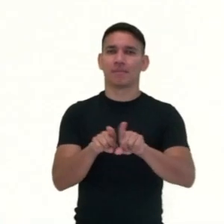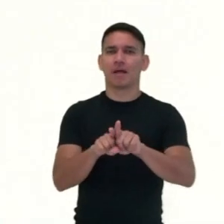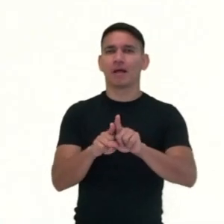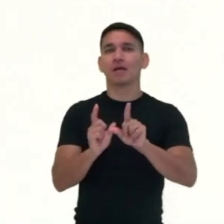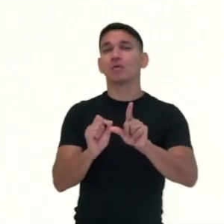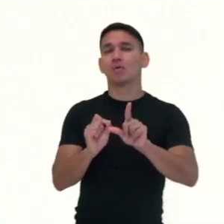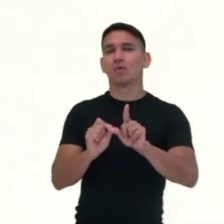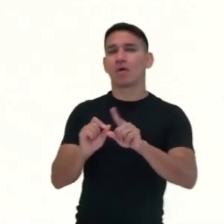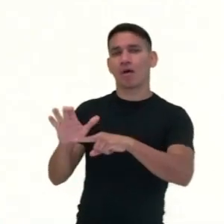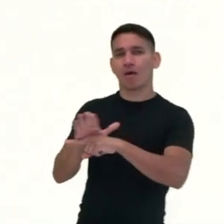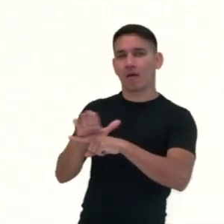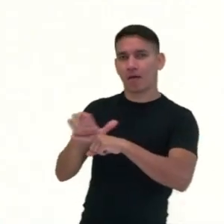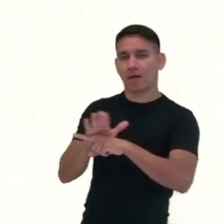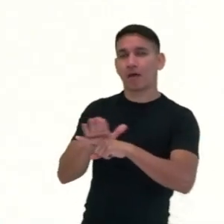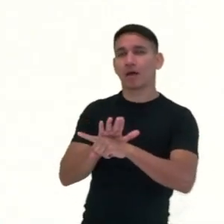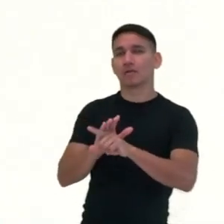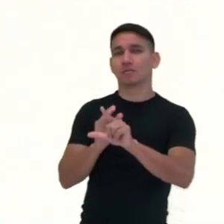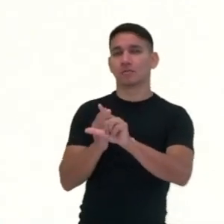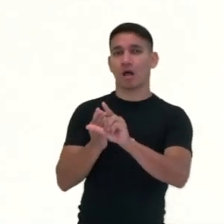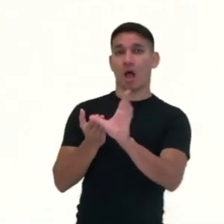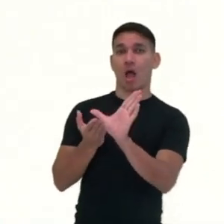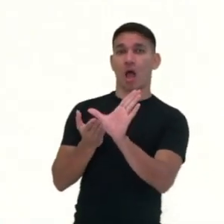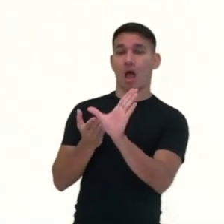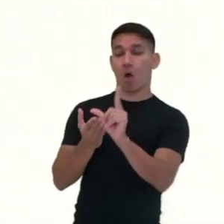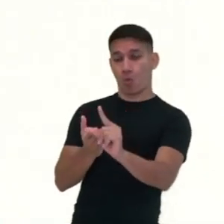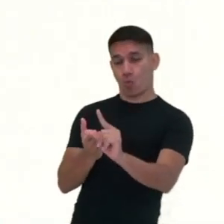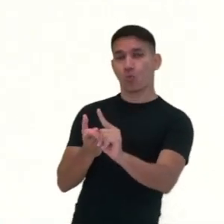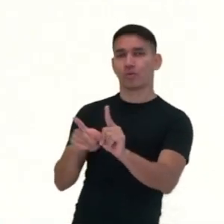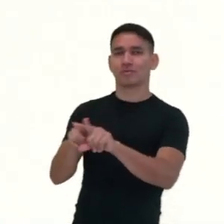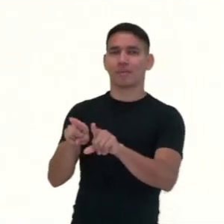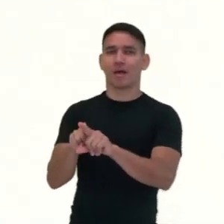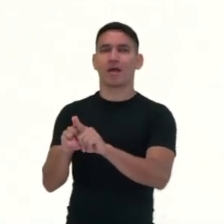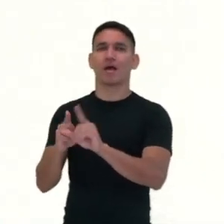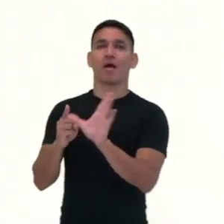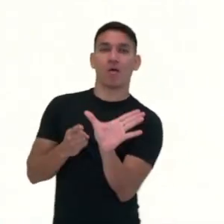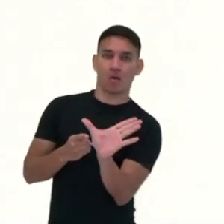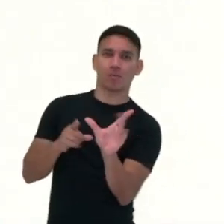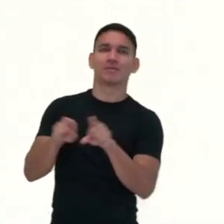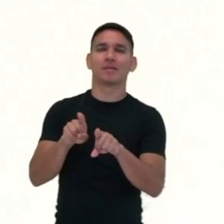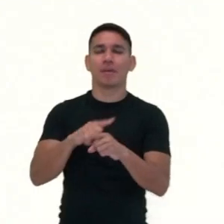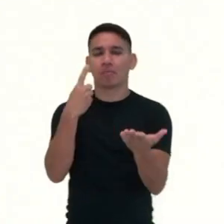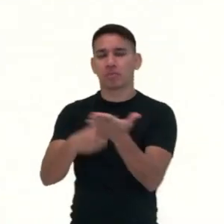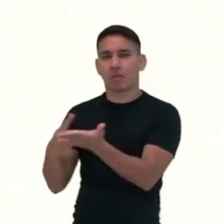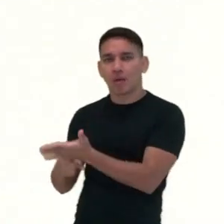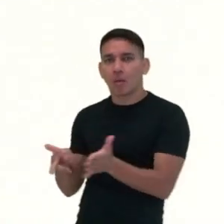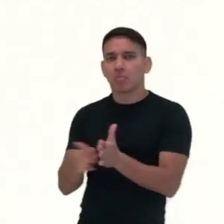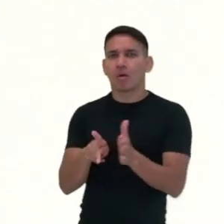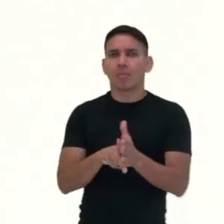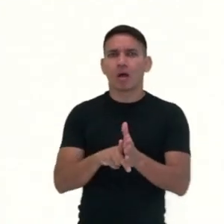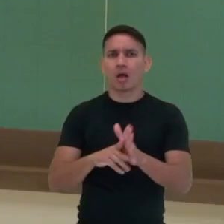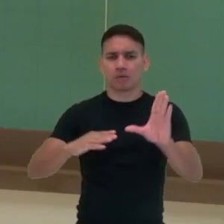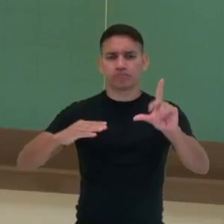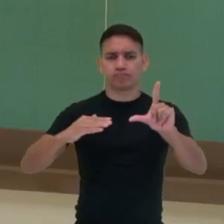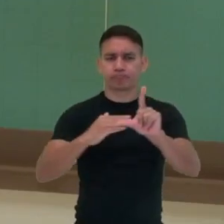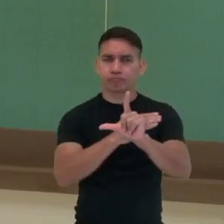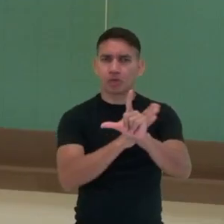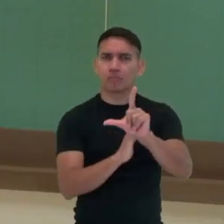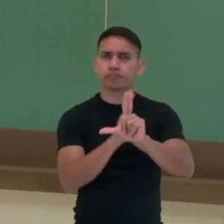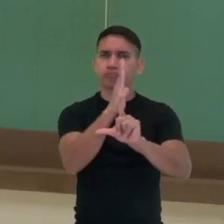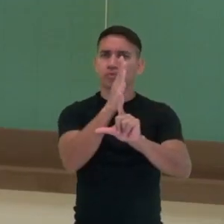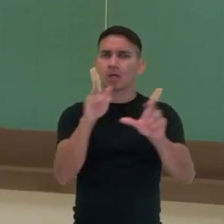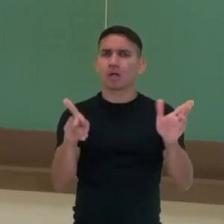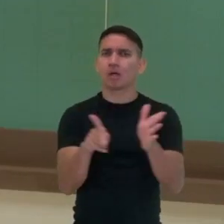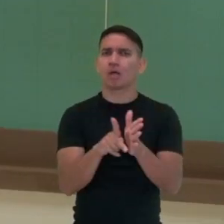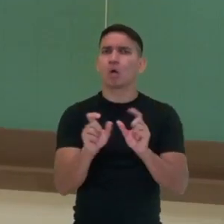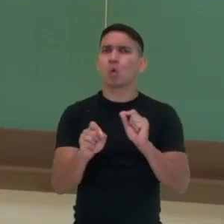alguns ângulos e, além disso, definir retas paralelas e perpendiculares usando os ângulos, isso mesmo? Então,